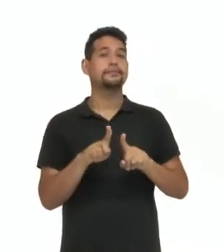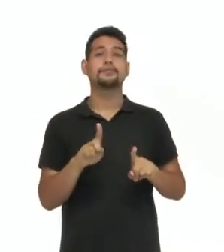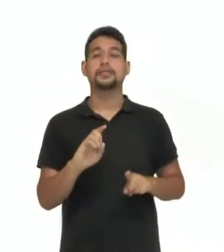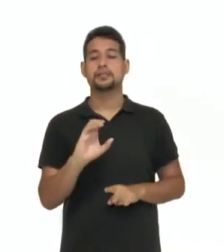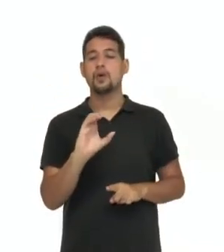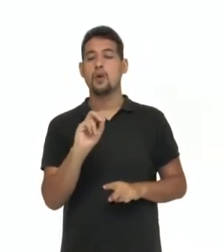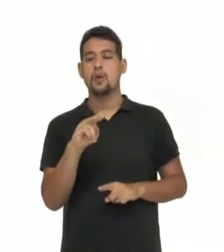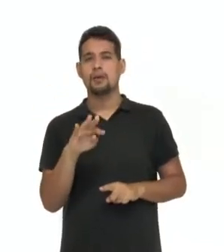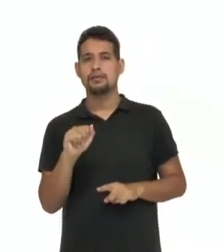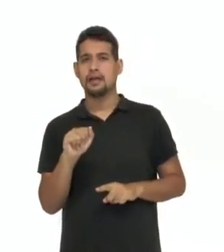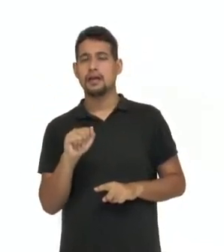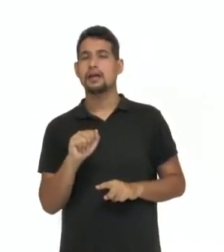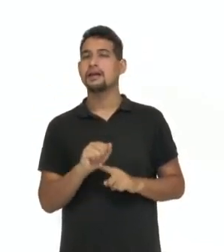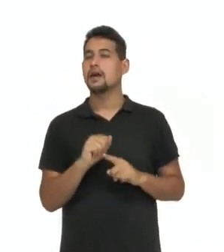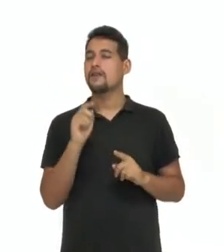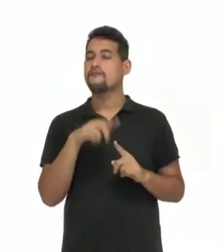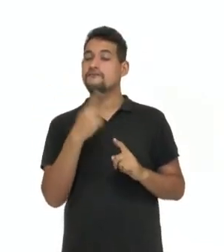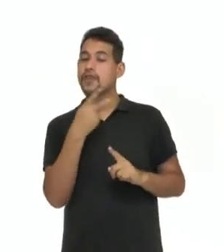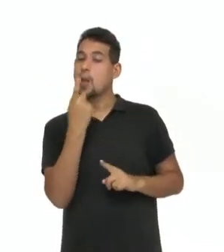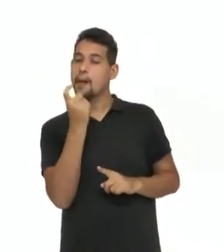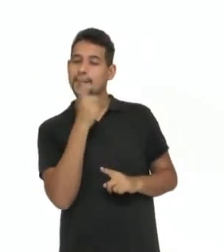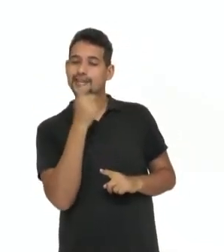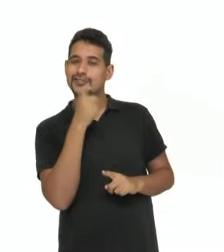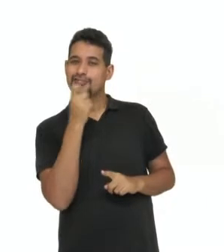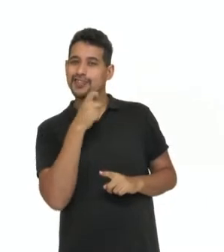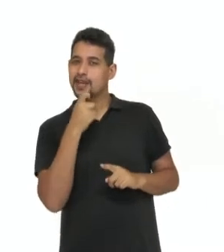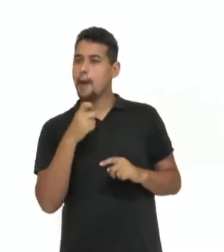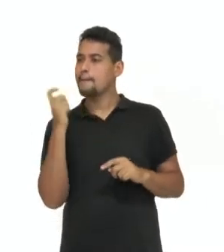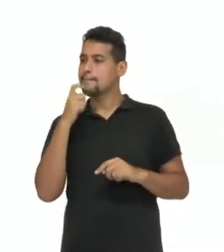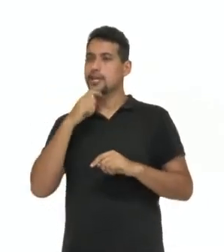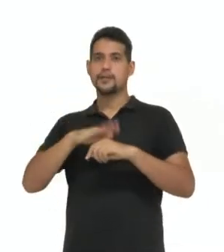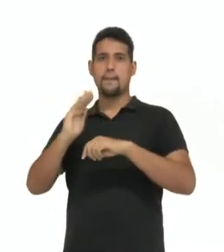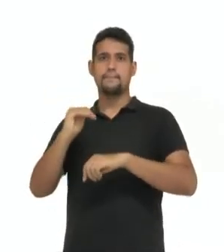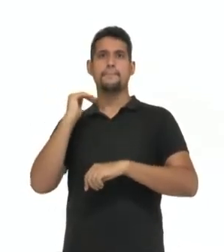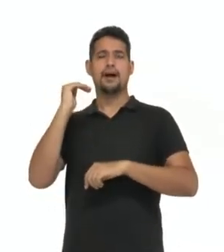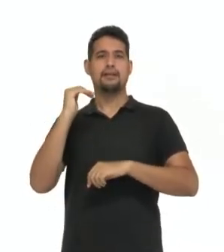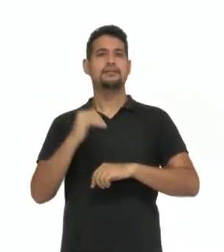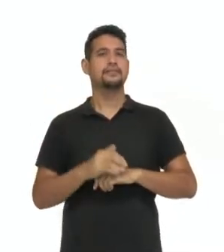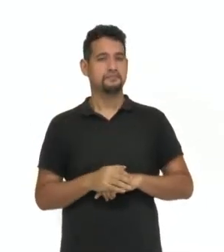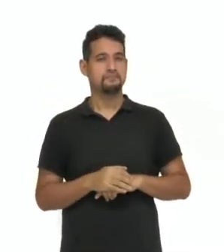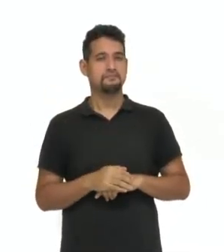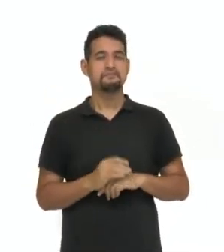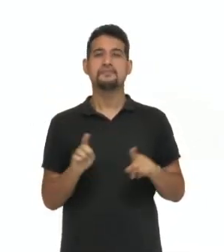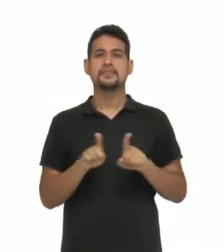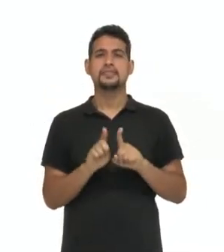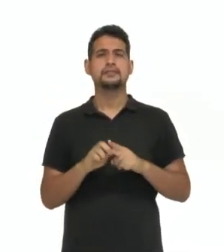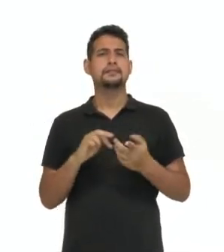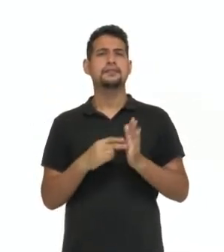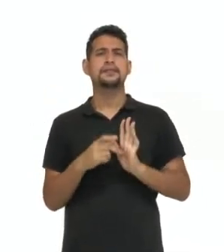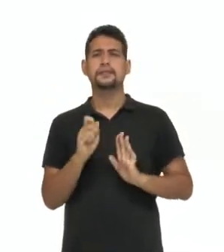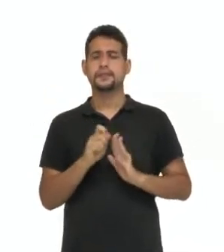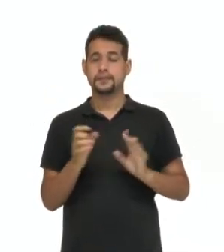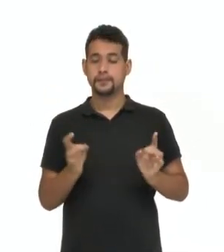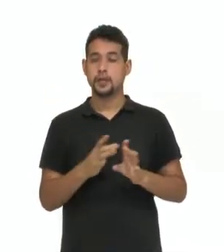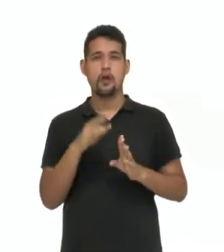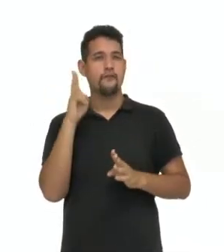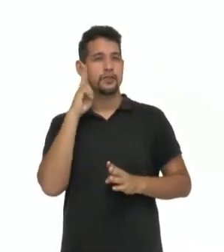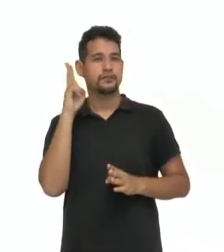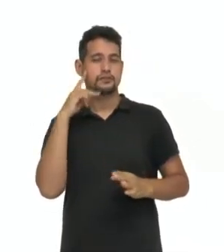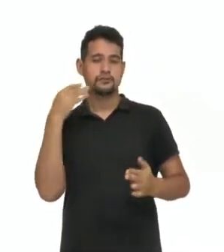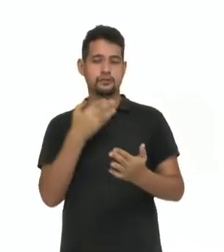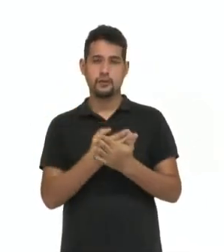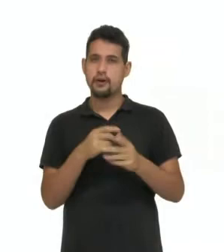um cuento aumenta um ponto. E colorín colorado, este cuento se ha acabado e uma nova história